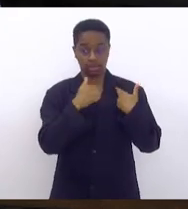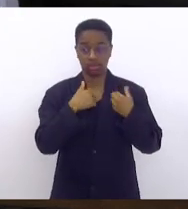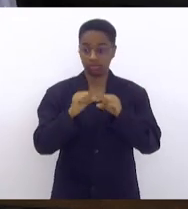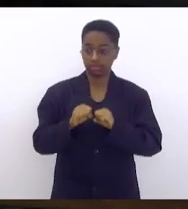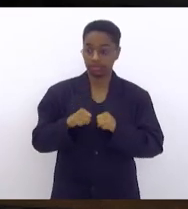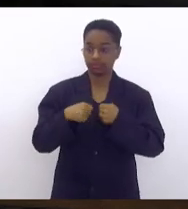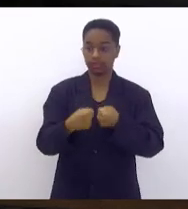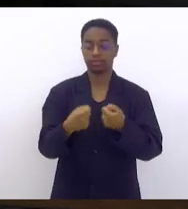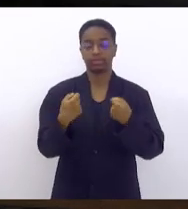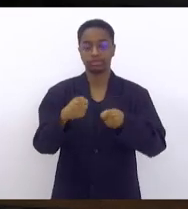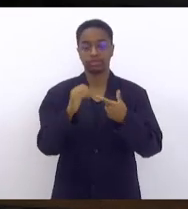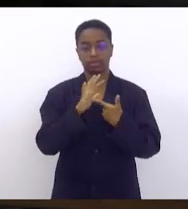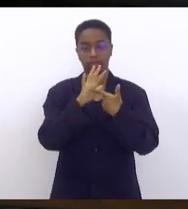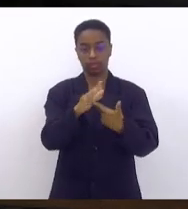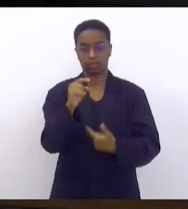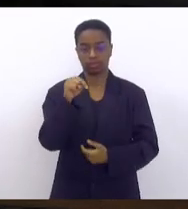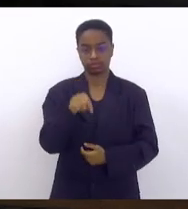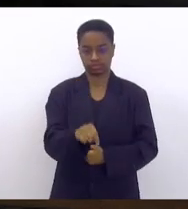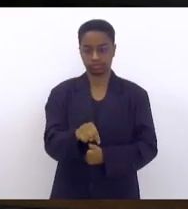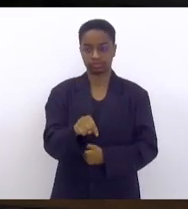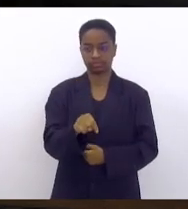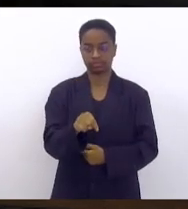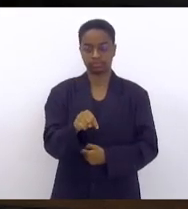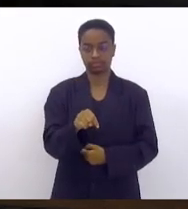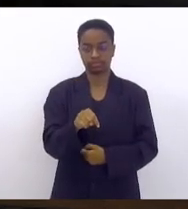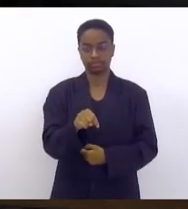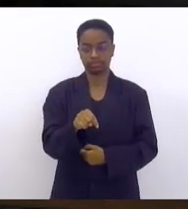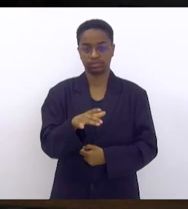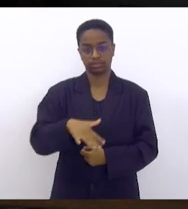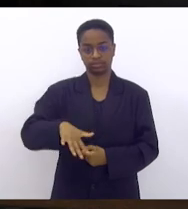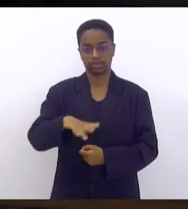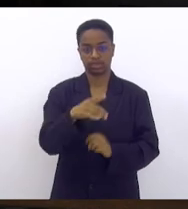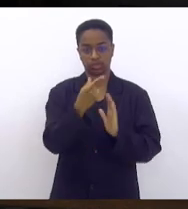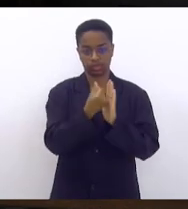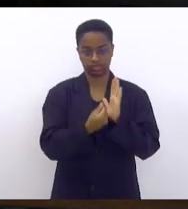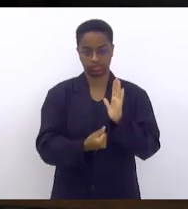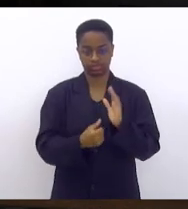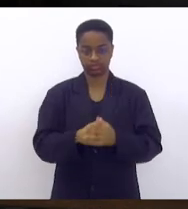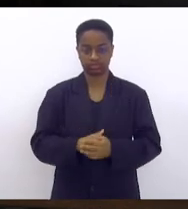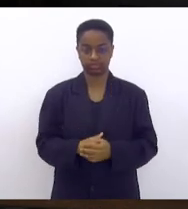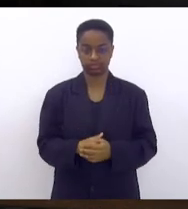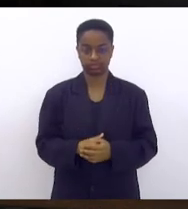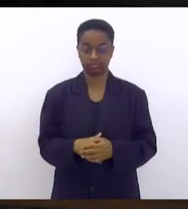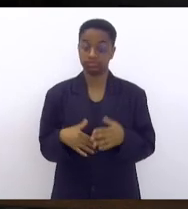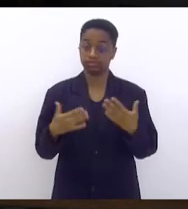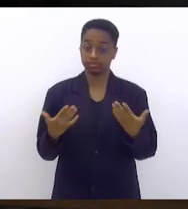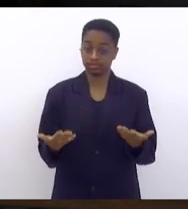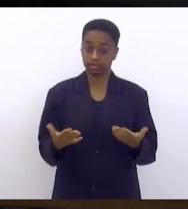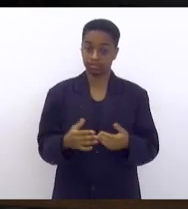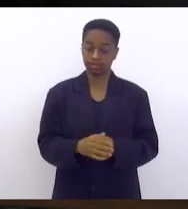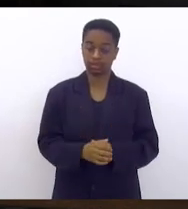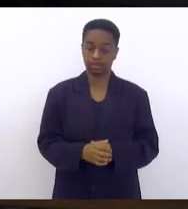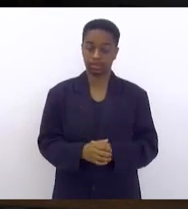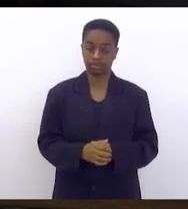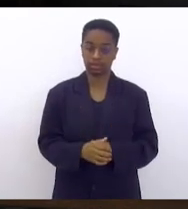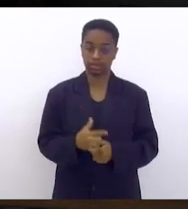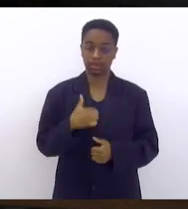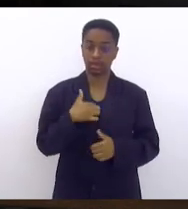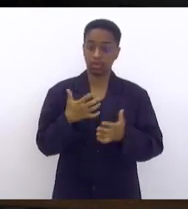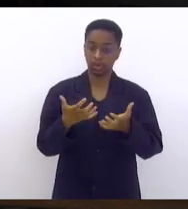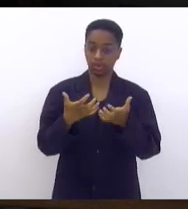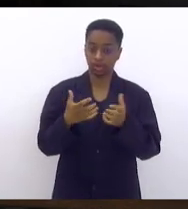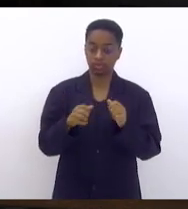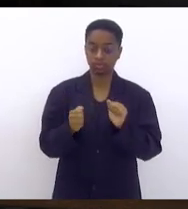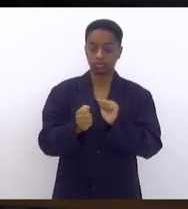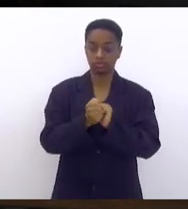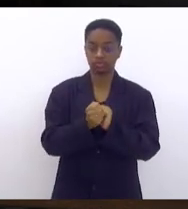que o parlamento tenha que ter com o orçamento. Então, assim, eu quero aqui junto com a